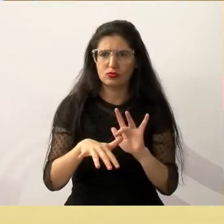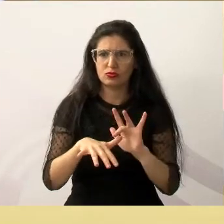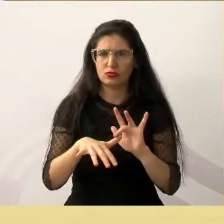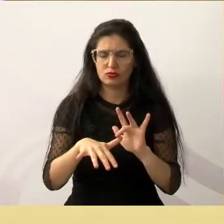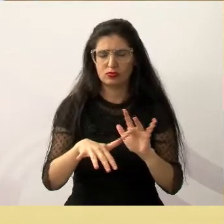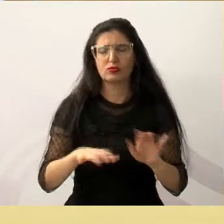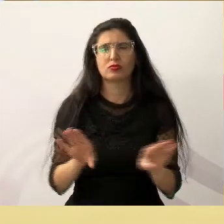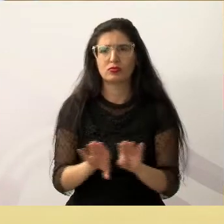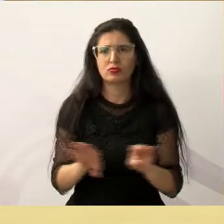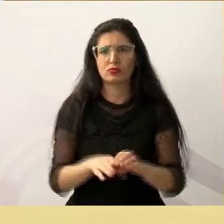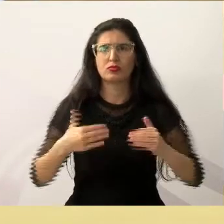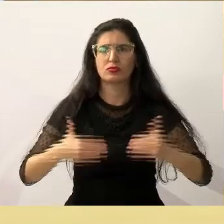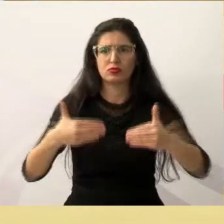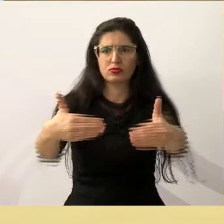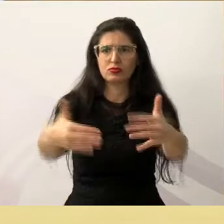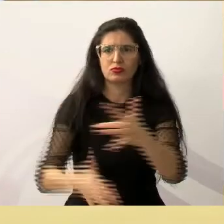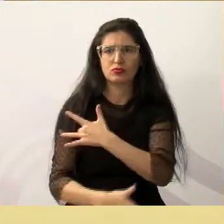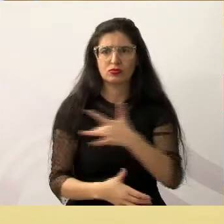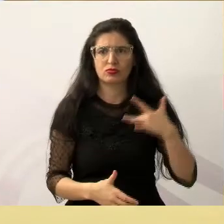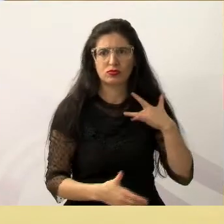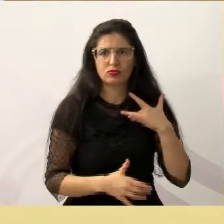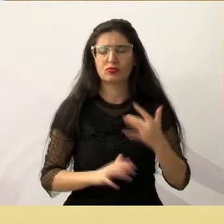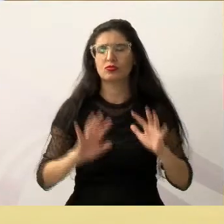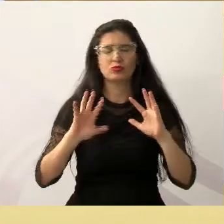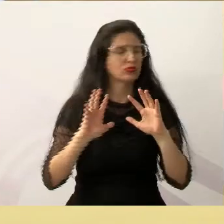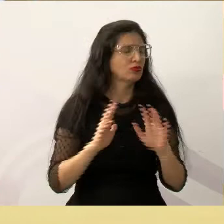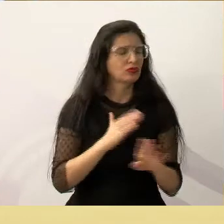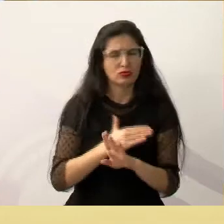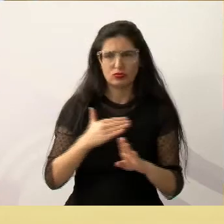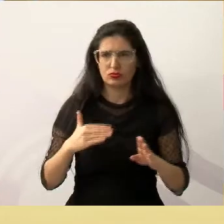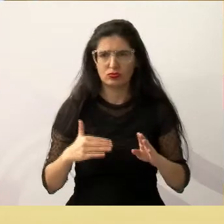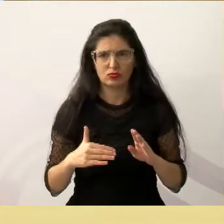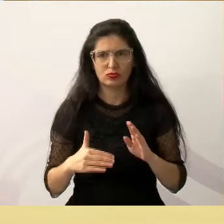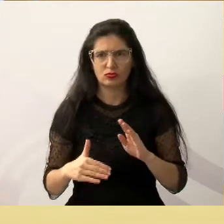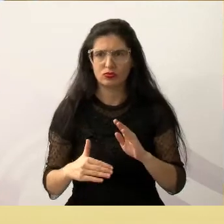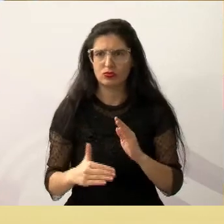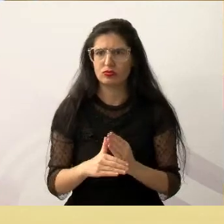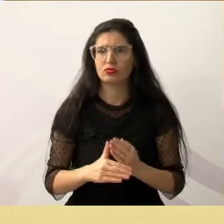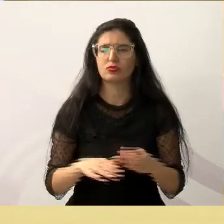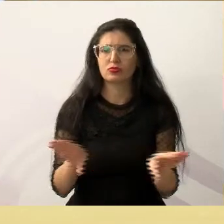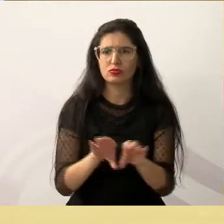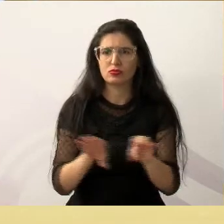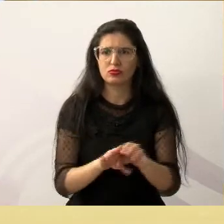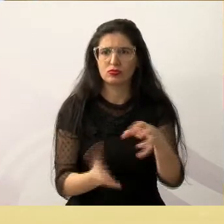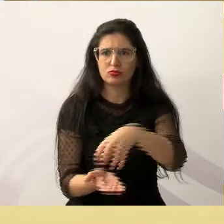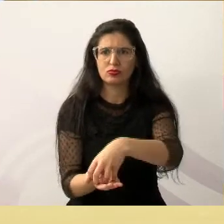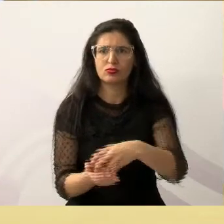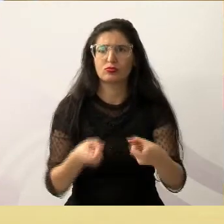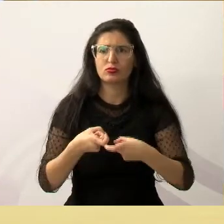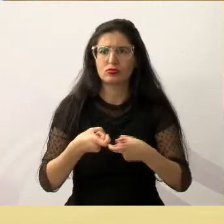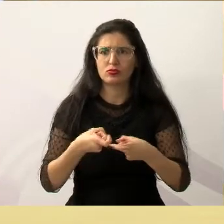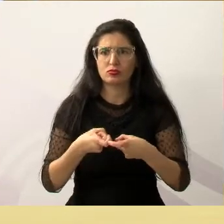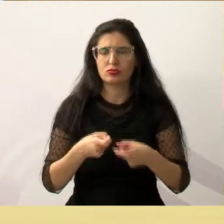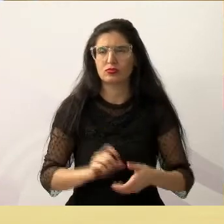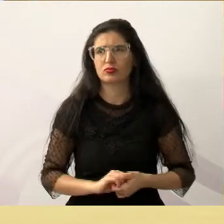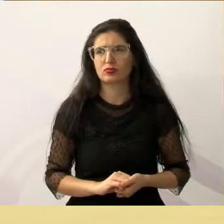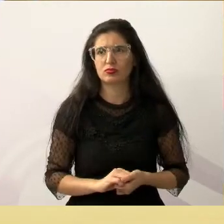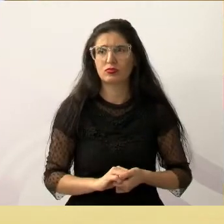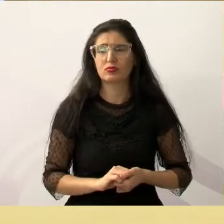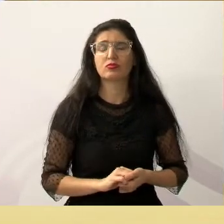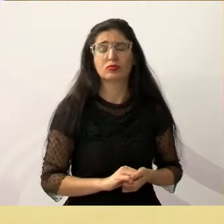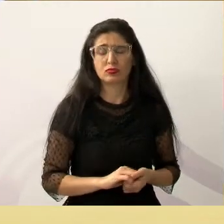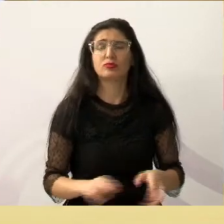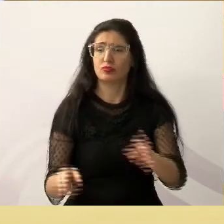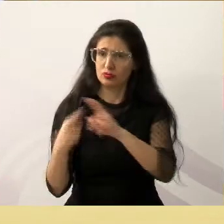pelo Ministério da Saúde e todos os órgãos da medicina. Então, é um ofício bem responsável